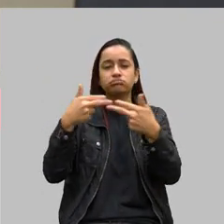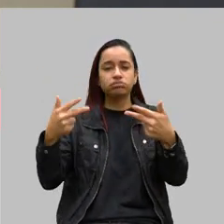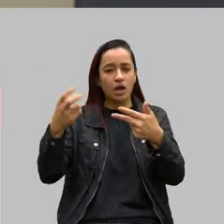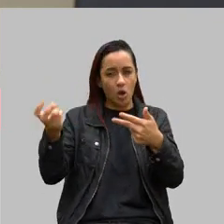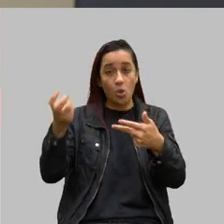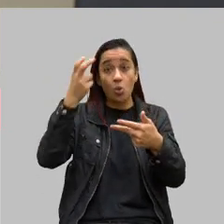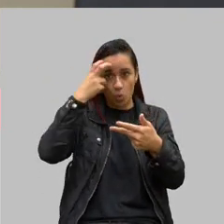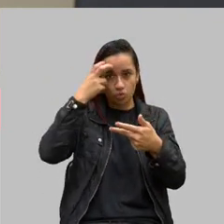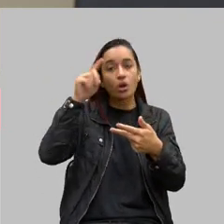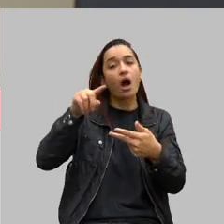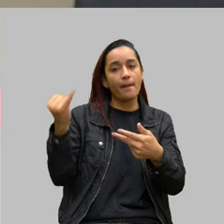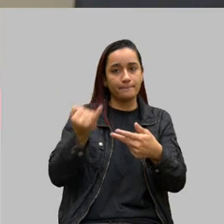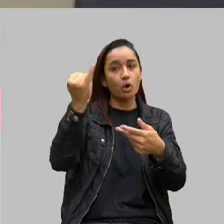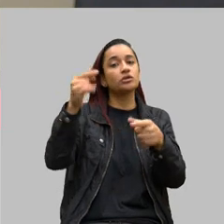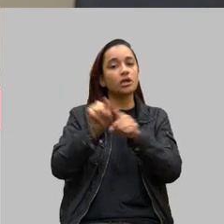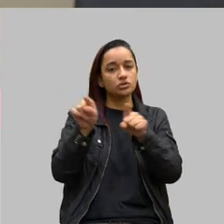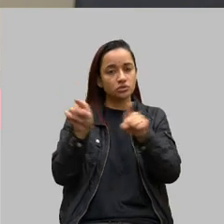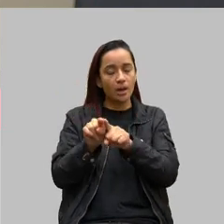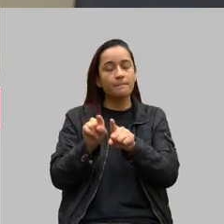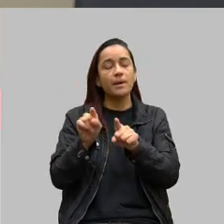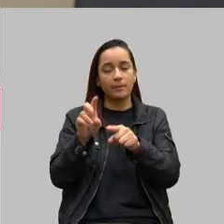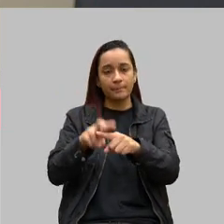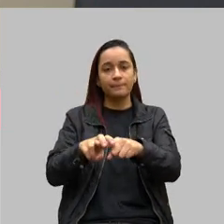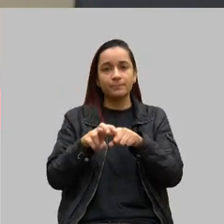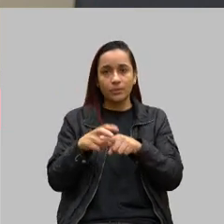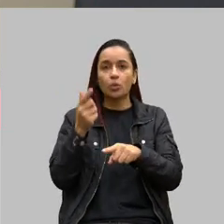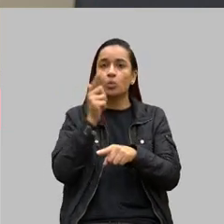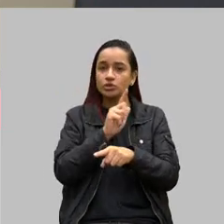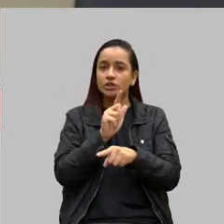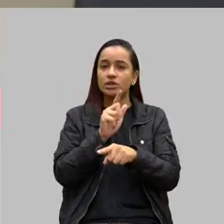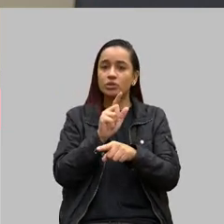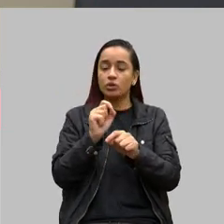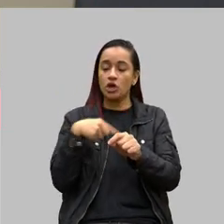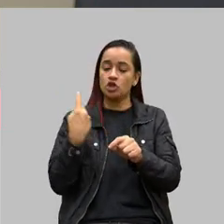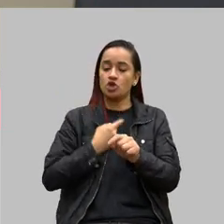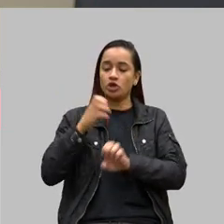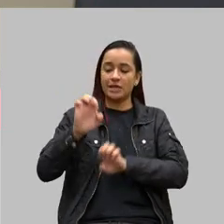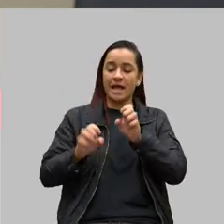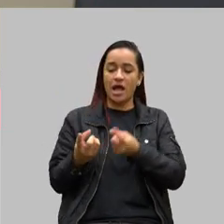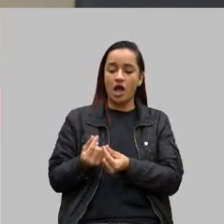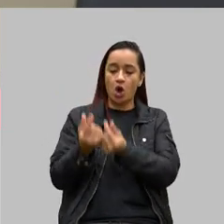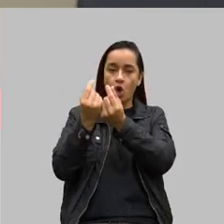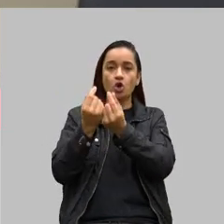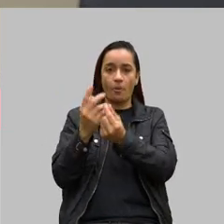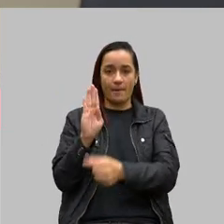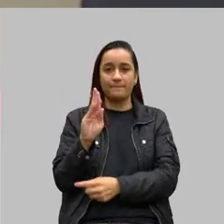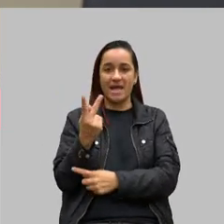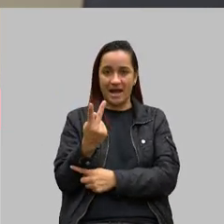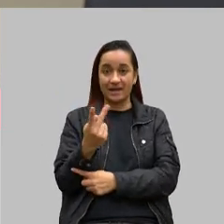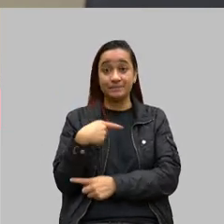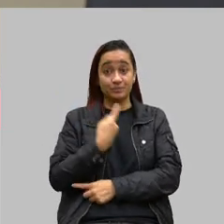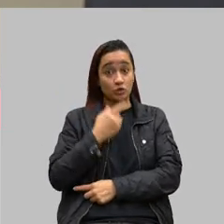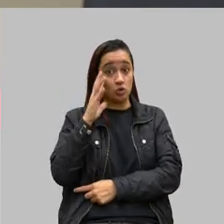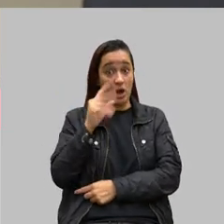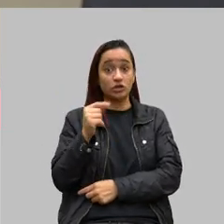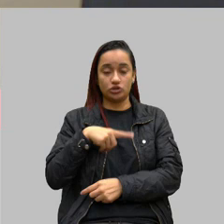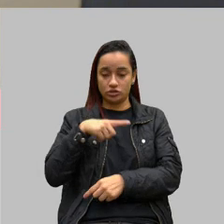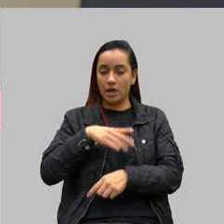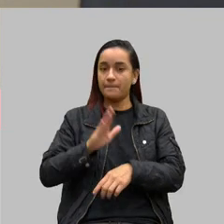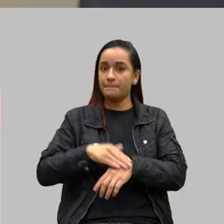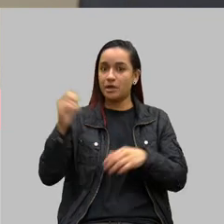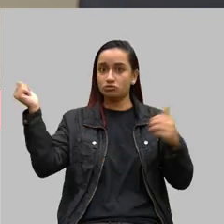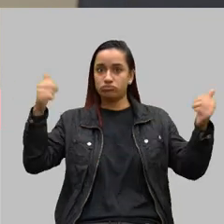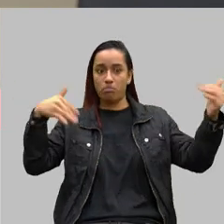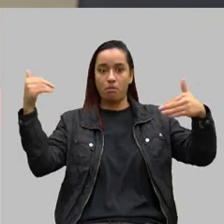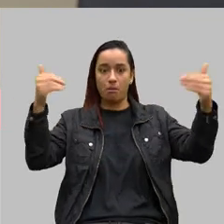né mobilizar eh eh eh eh o a nossa economia de Belo Horizonte né Nós somos uma cidade que tem cada vez mais atraído eventos